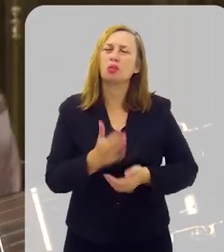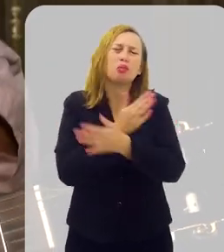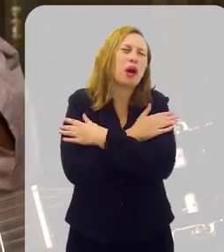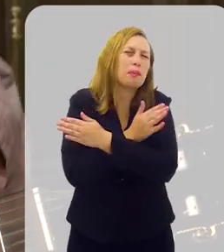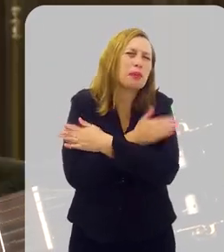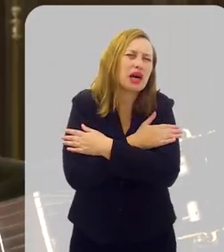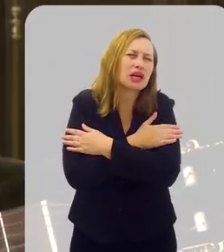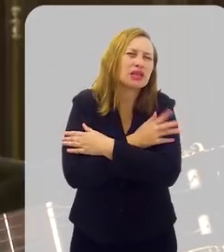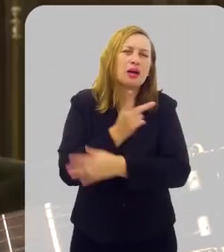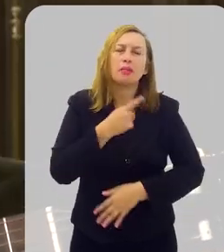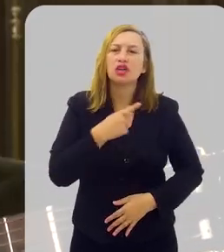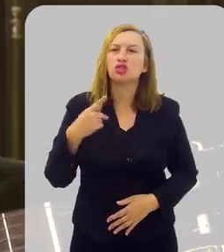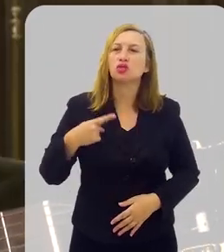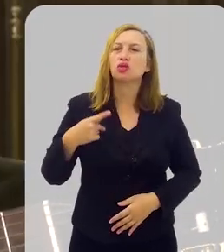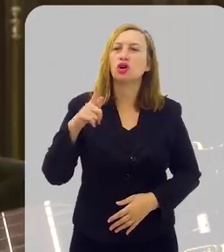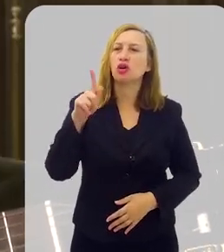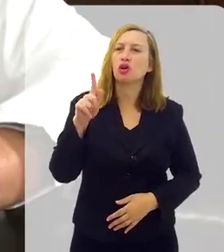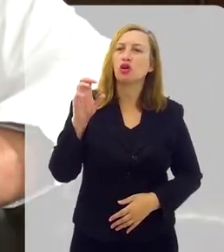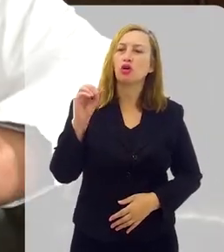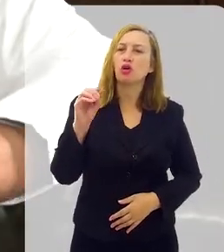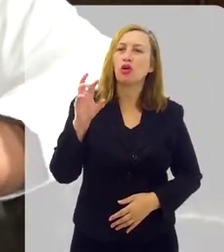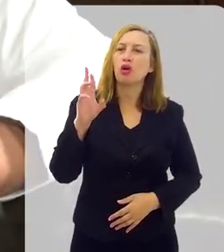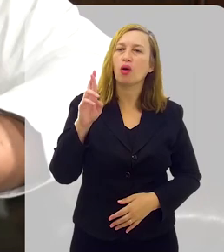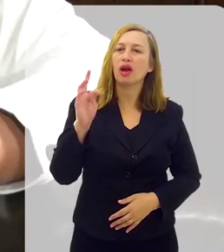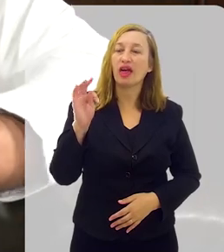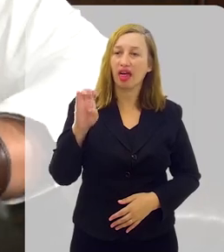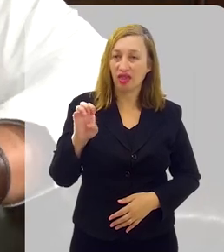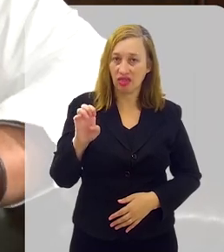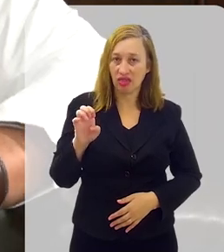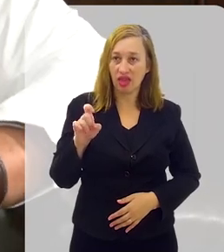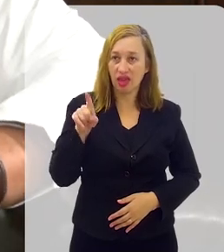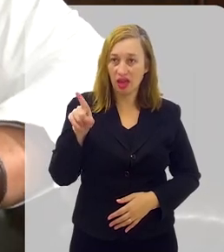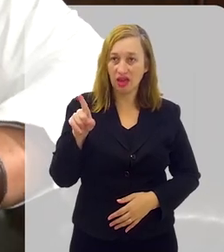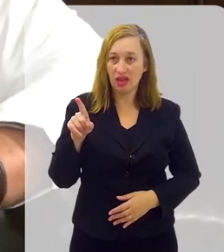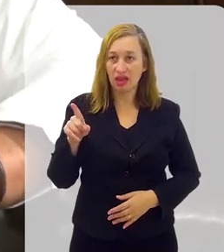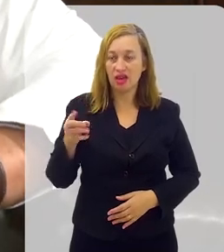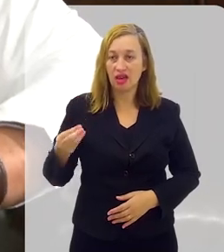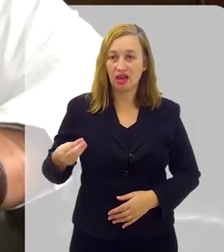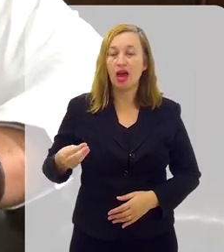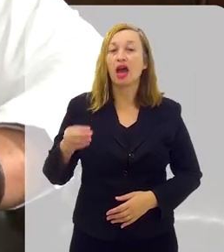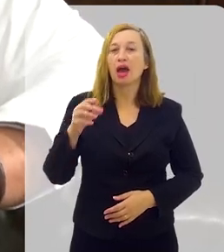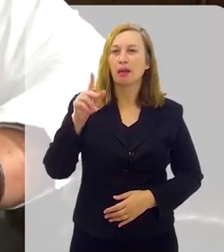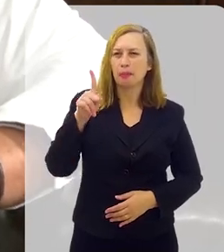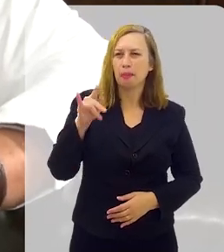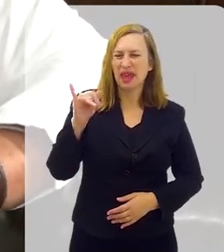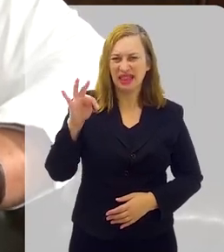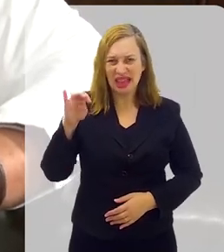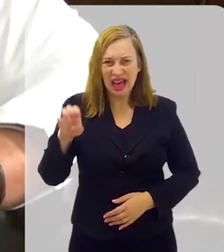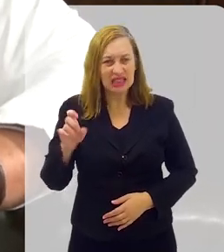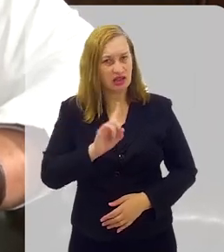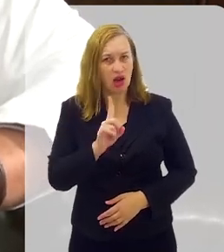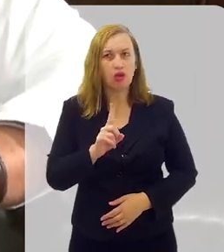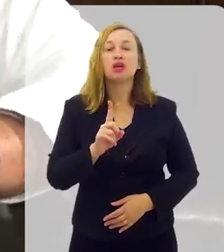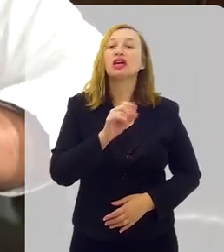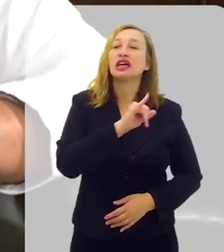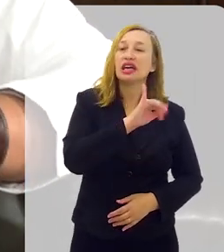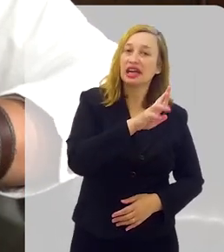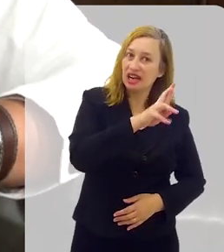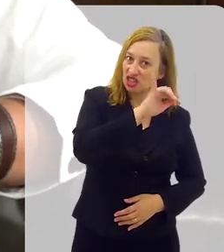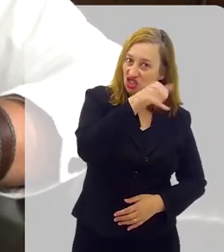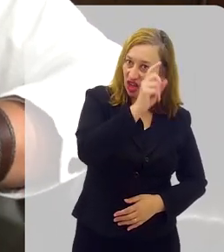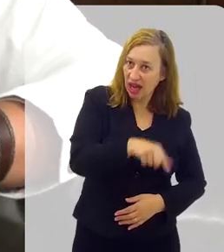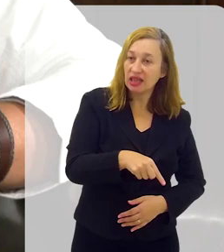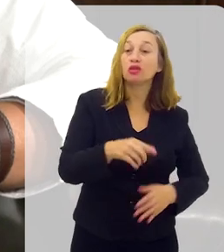Gorete. Grande abraço, deixa eu mandar um beijo. Vem cá, Joel, deixa eu mandar um abraço para a pastora Gorete, da Igreja da Graça. Ainda está